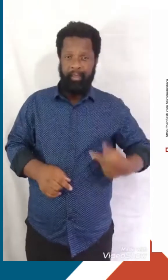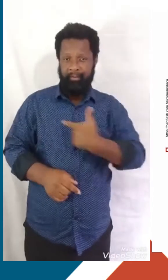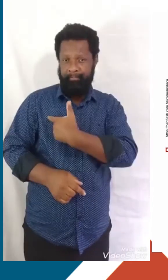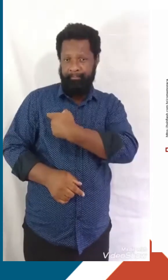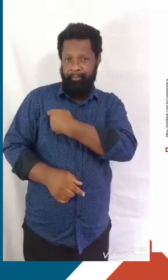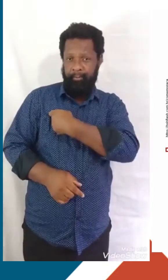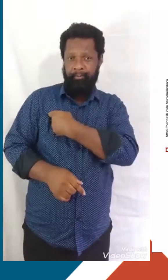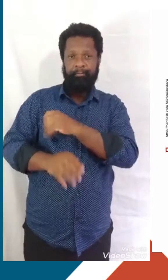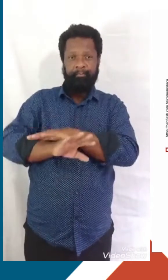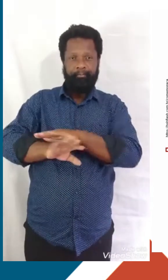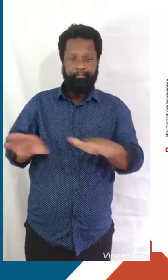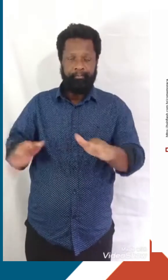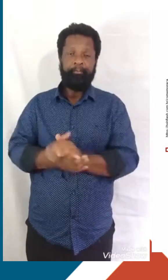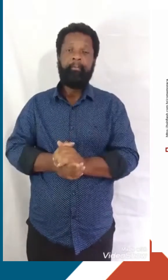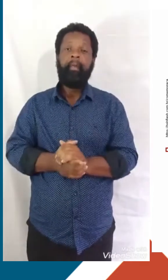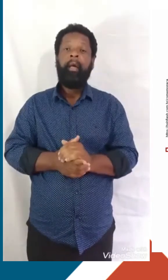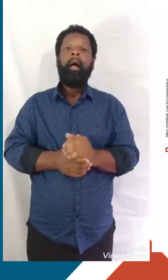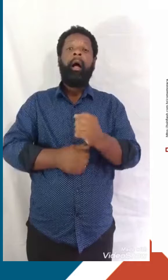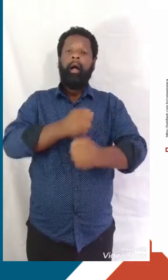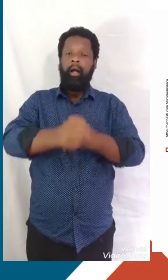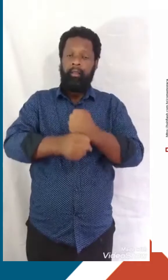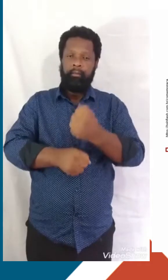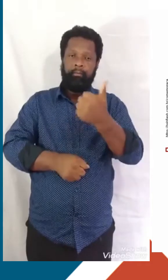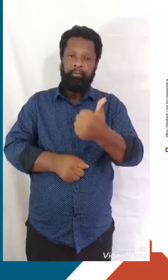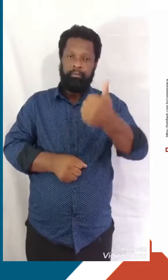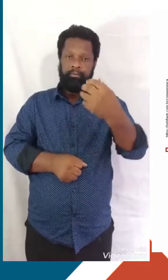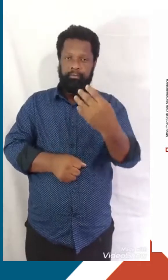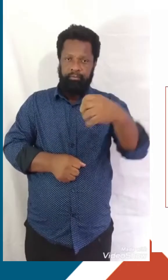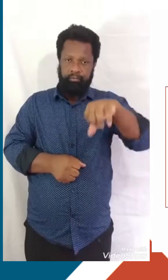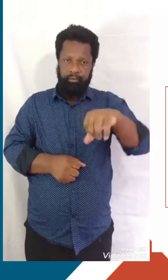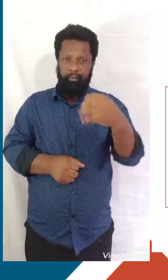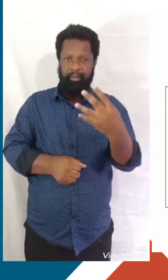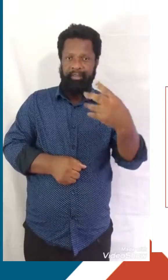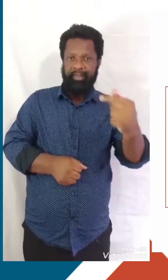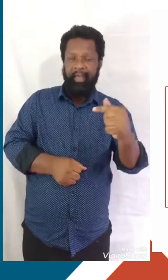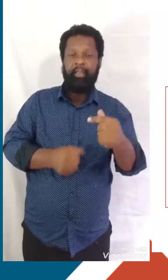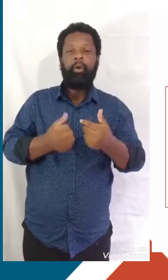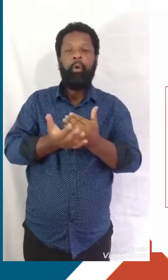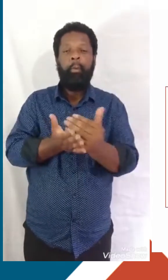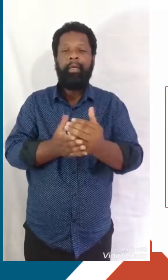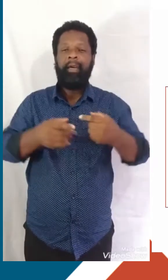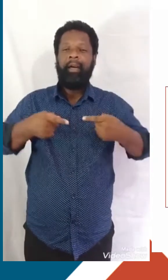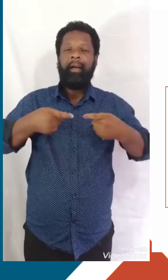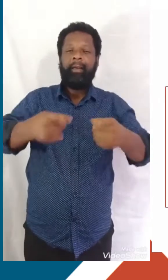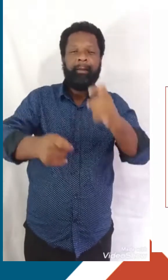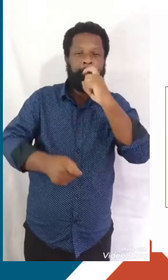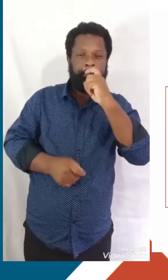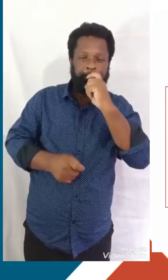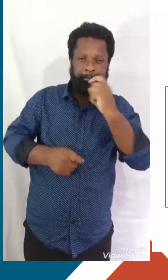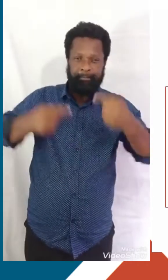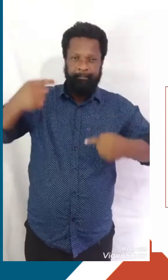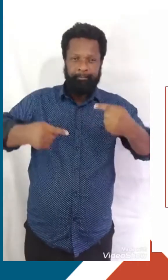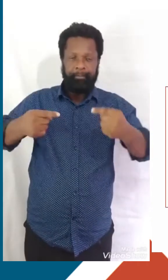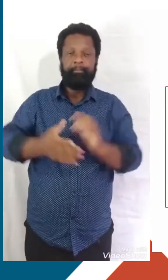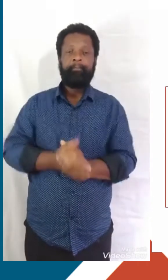Também, em 1947, temos o início da Guerra Fria. As principais